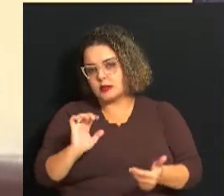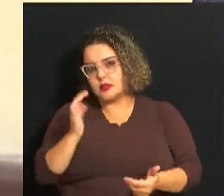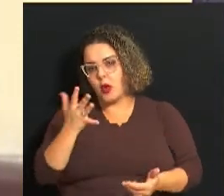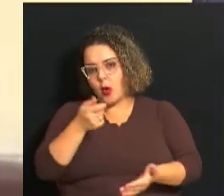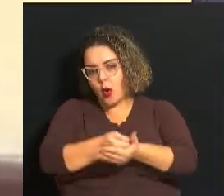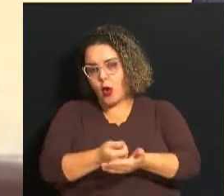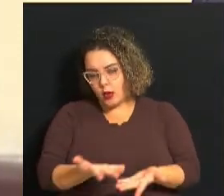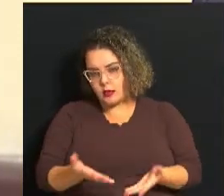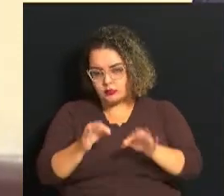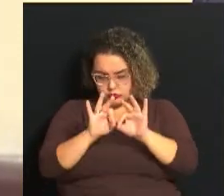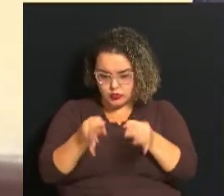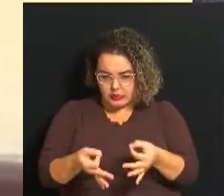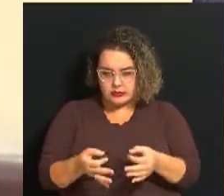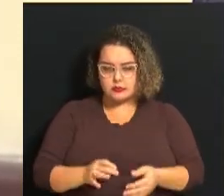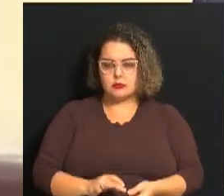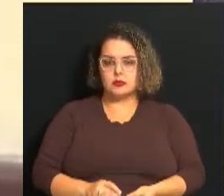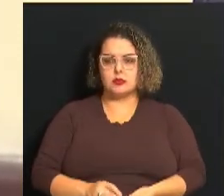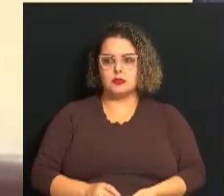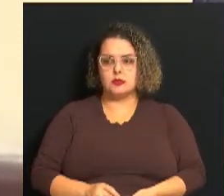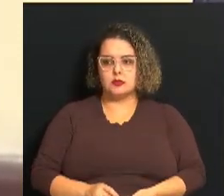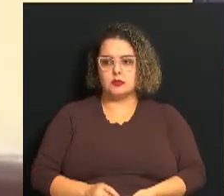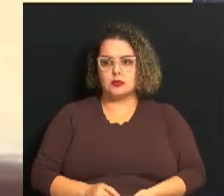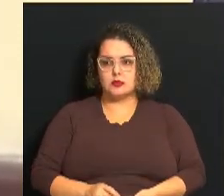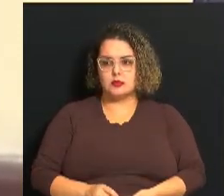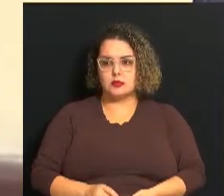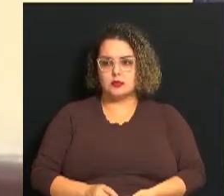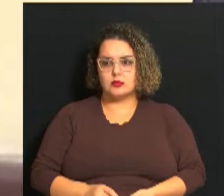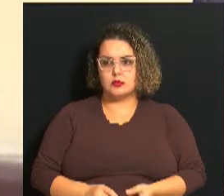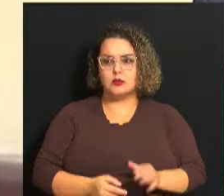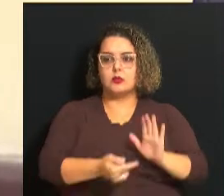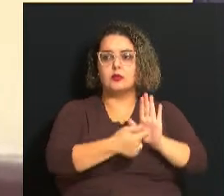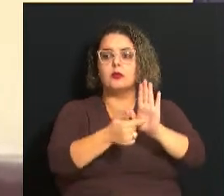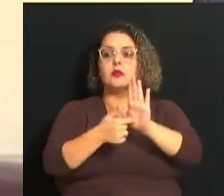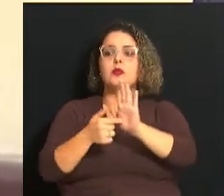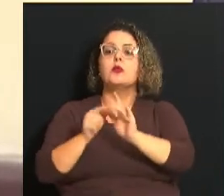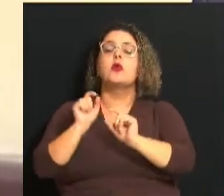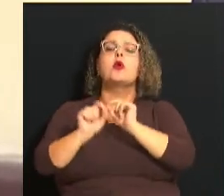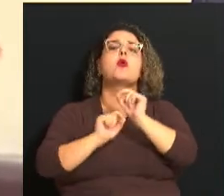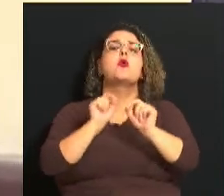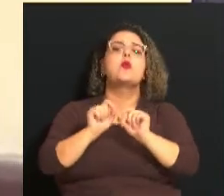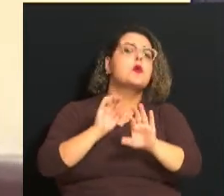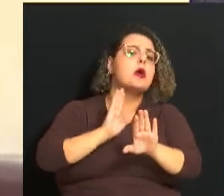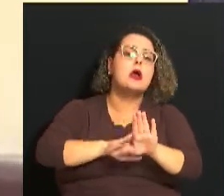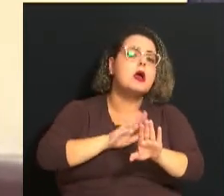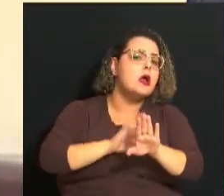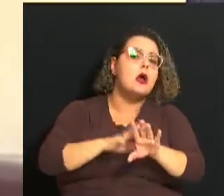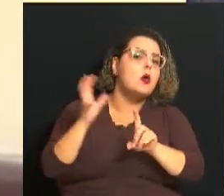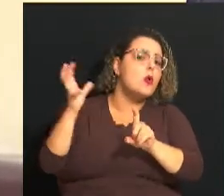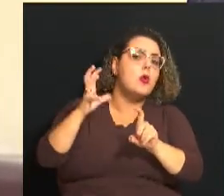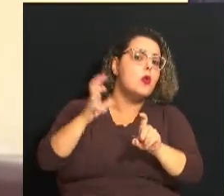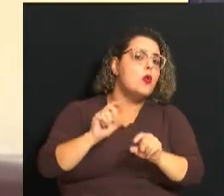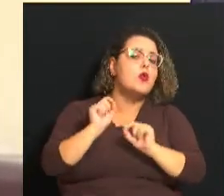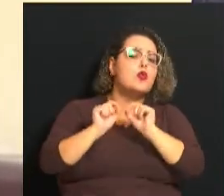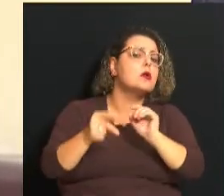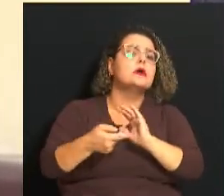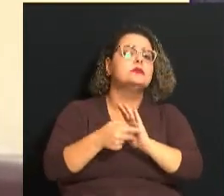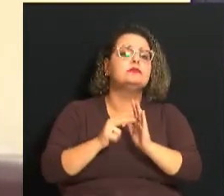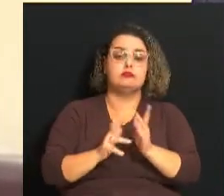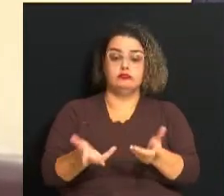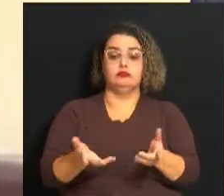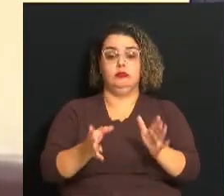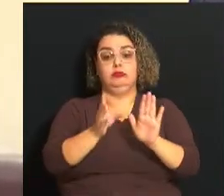concretas que pode mostrar para o trabalhador de forma Clara o que seria então na prática o assédio moral já que o tema é tão